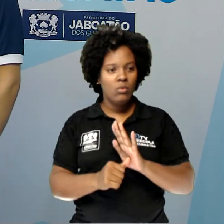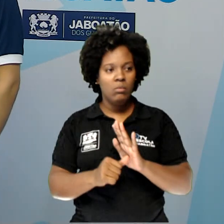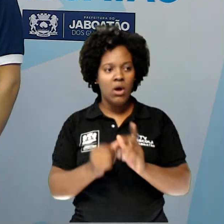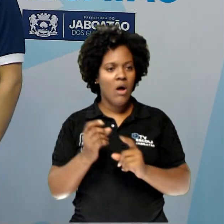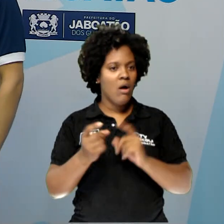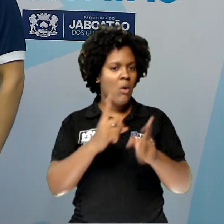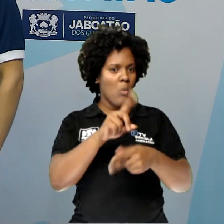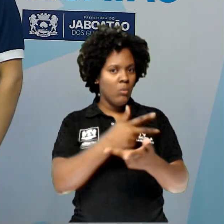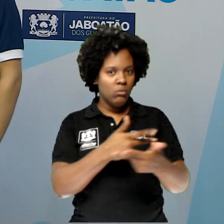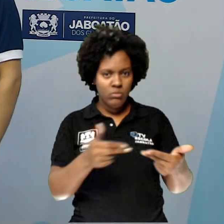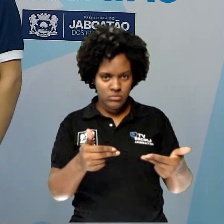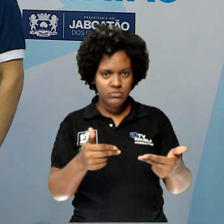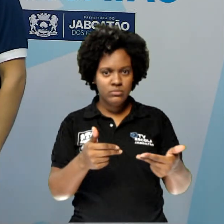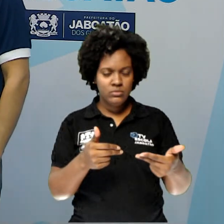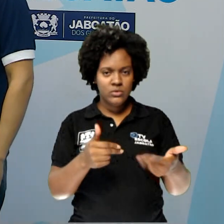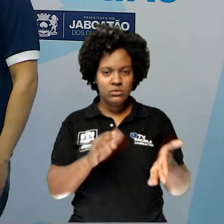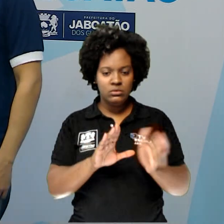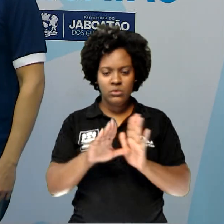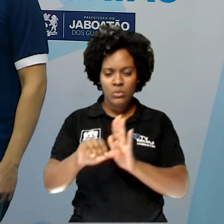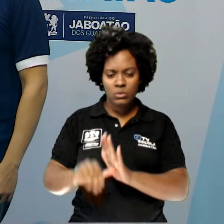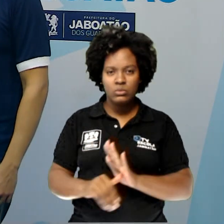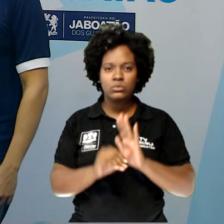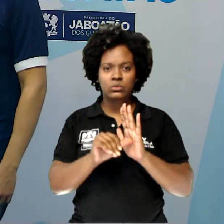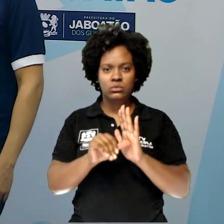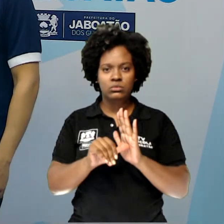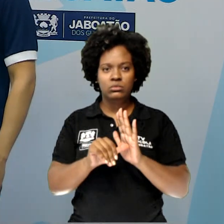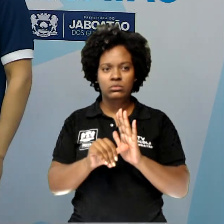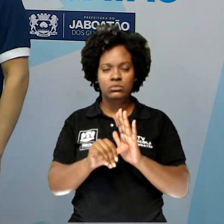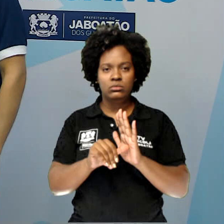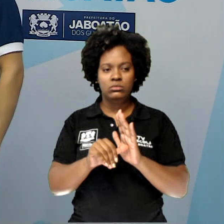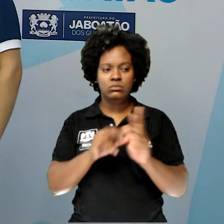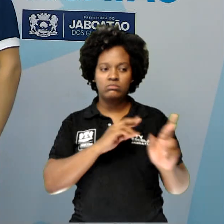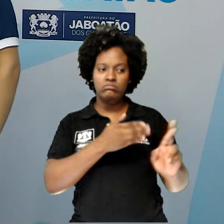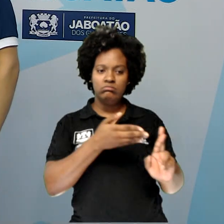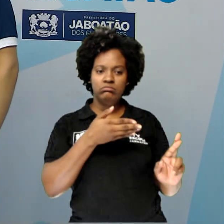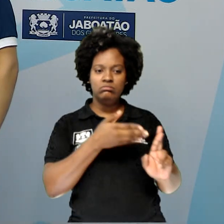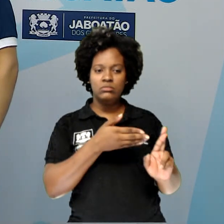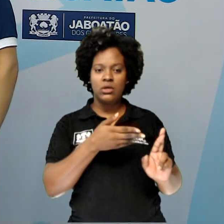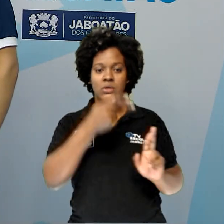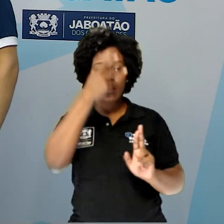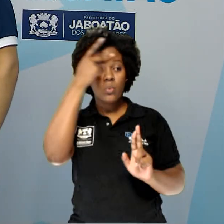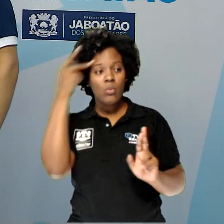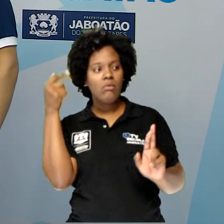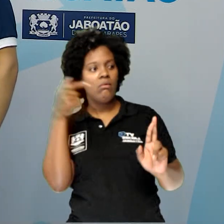Na hora que eu falo roubaram, obviamente o meu referente são aquelas pessoas que vinham praticando